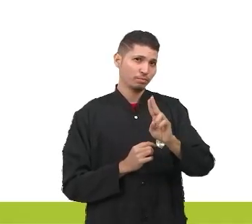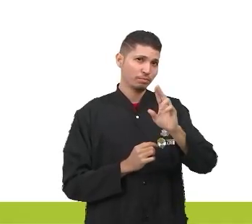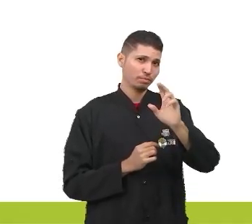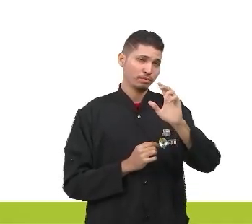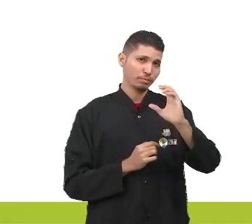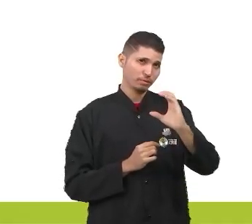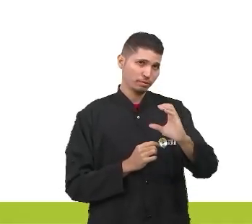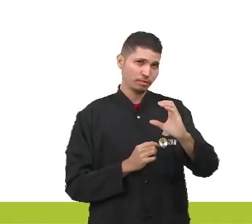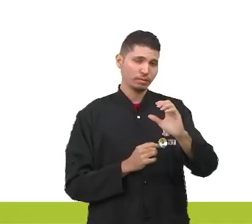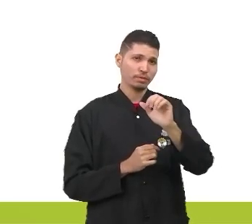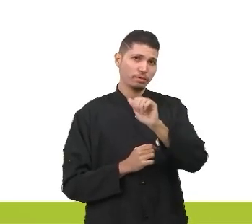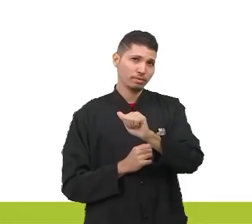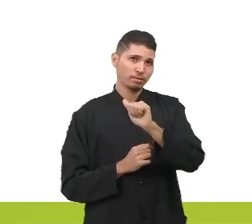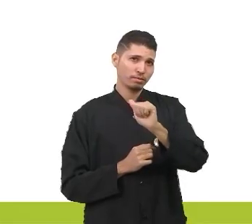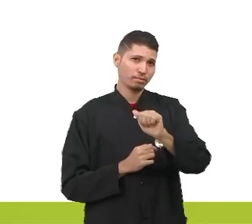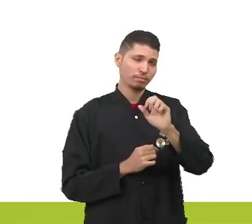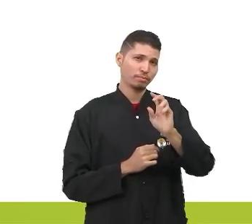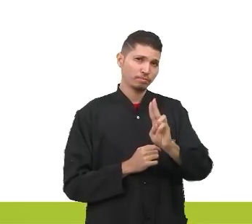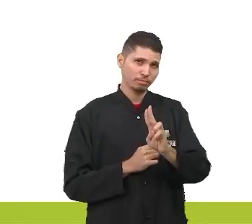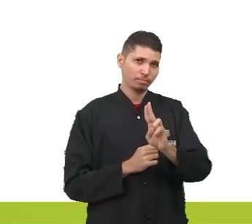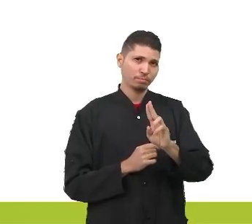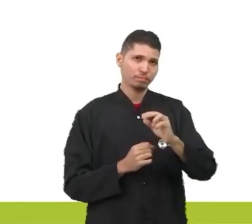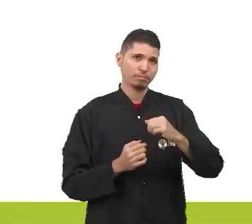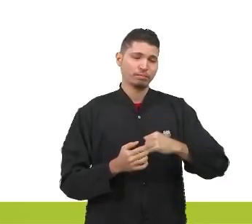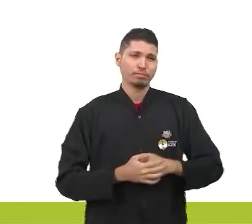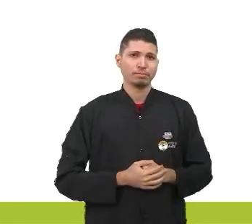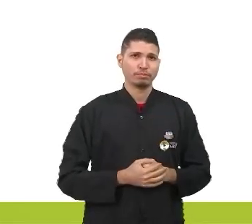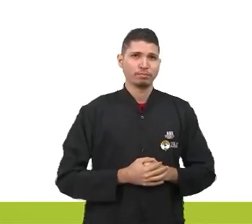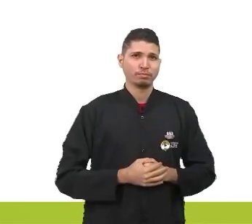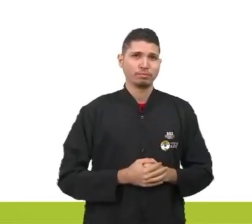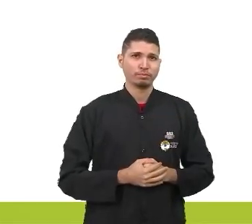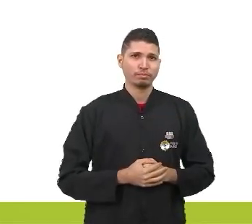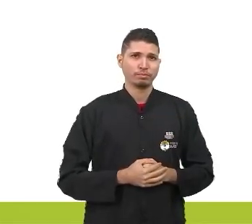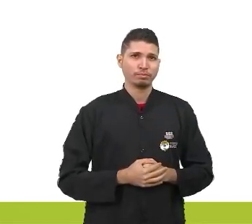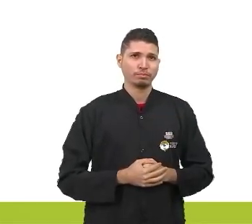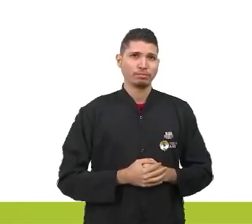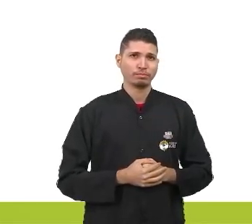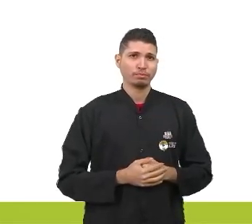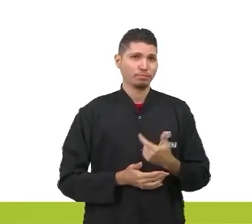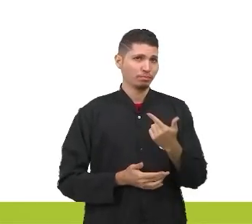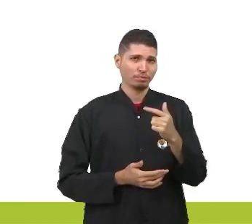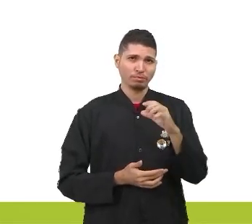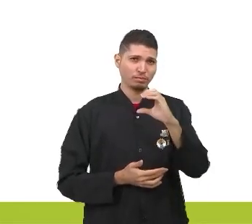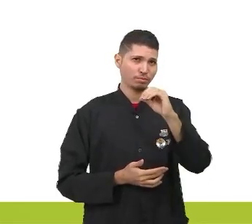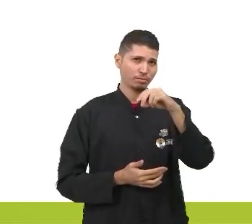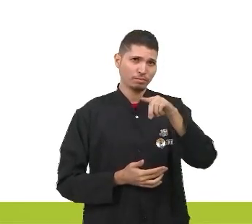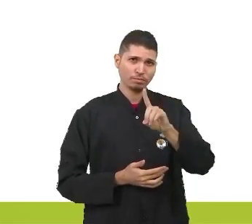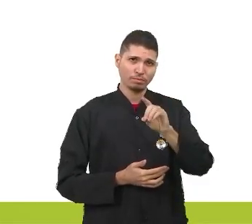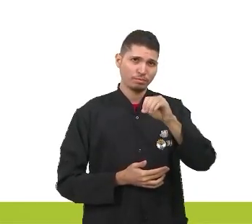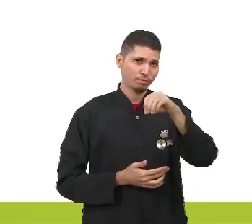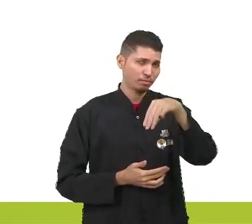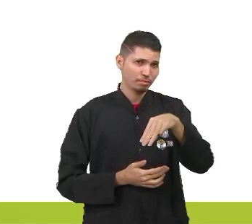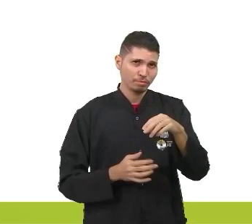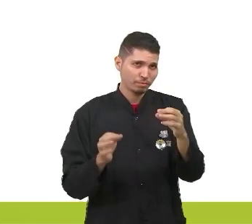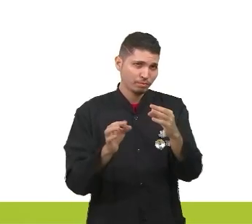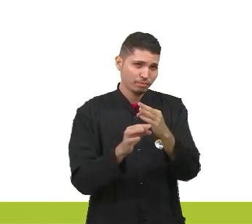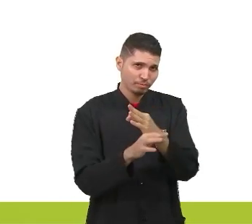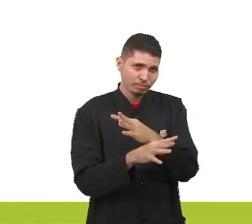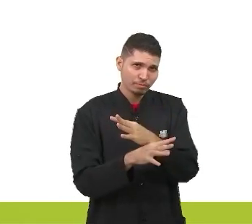UUC, AAU. Não tenho ainda códon de finalização,